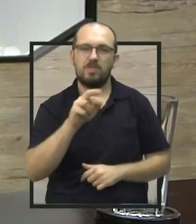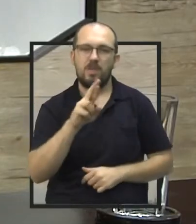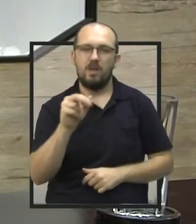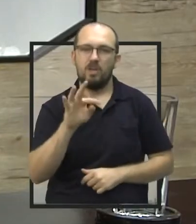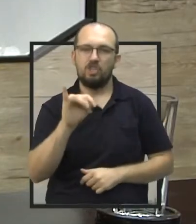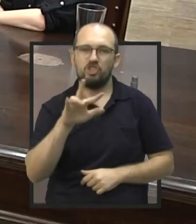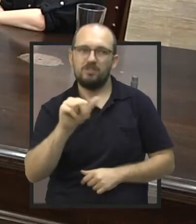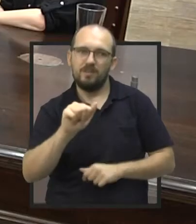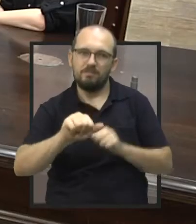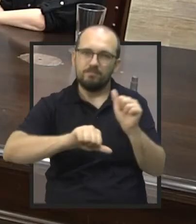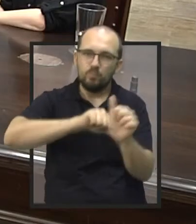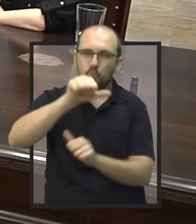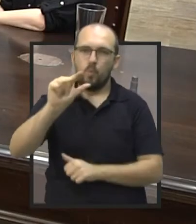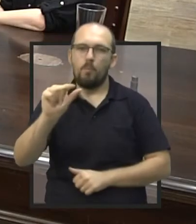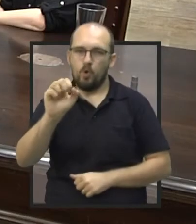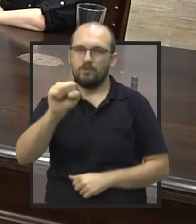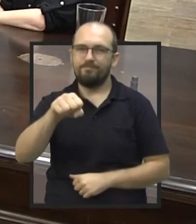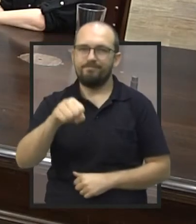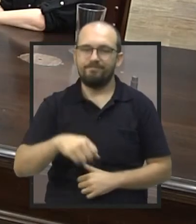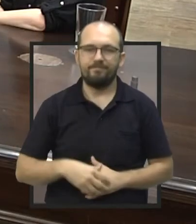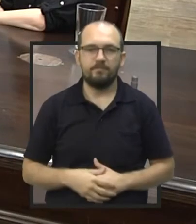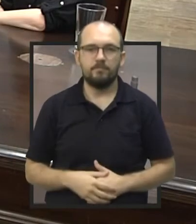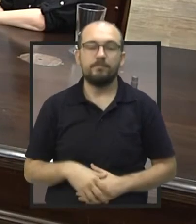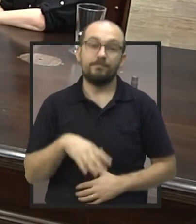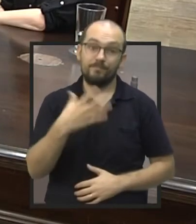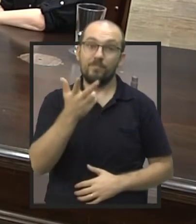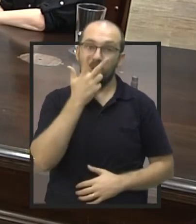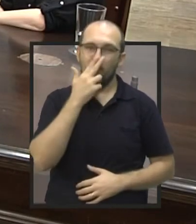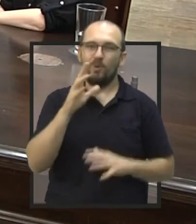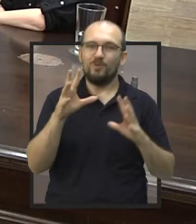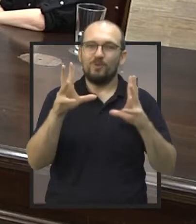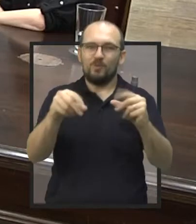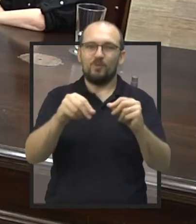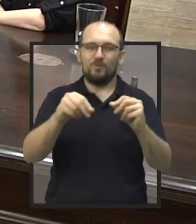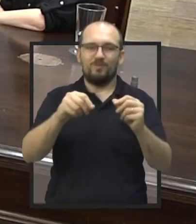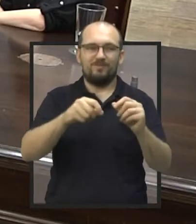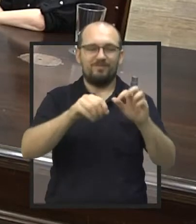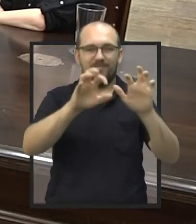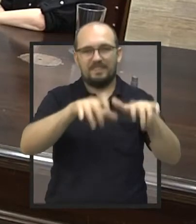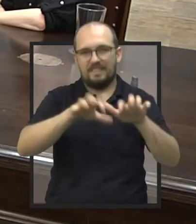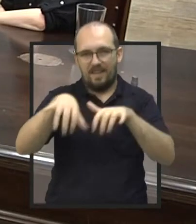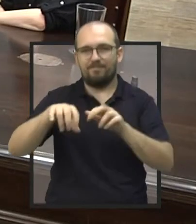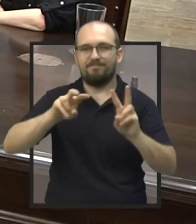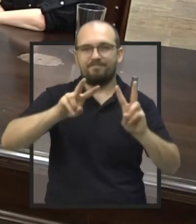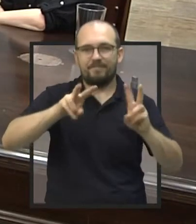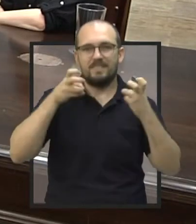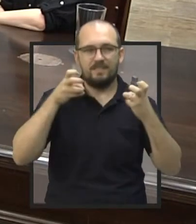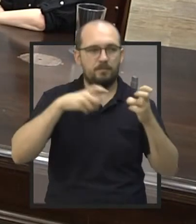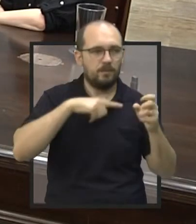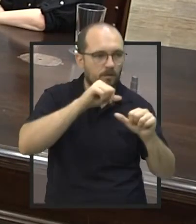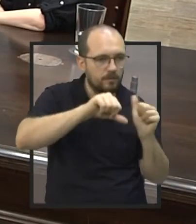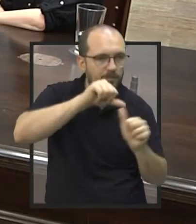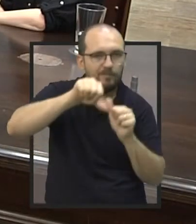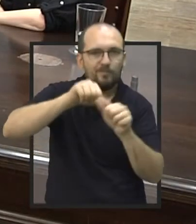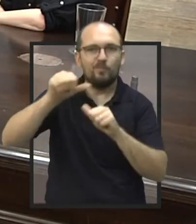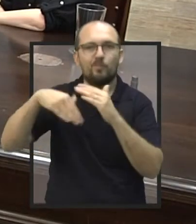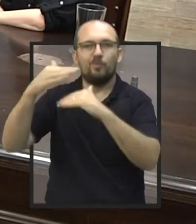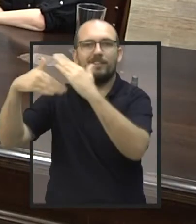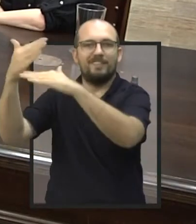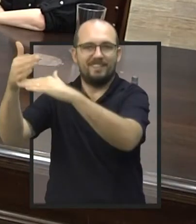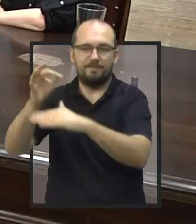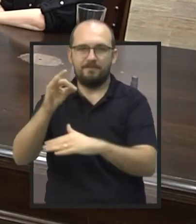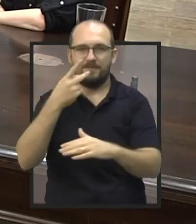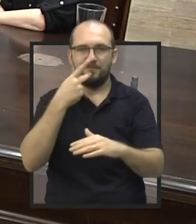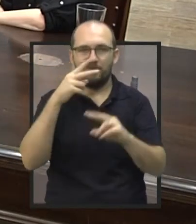mais madura, eu acabei ficando... As crônicas do Pequenos Surtos Cotidianos, antes da pandemia, elas são mais